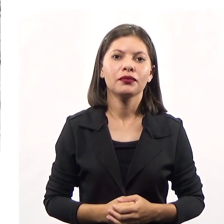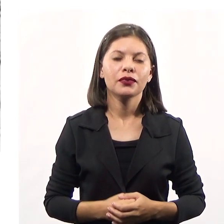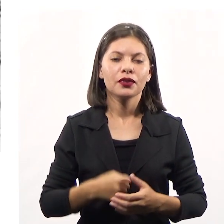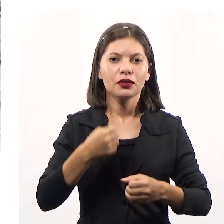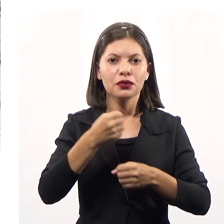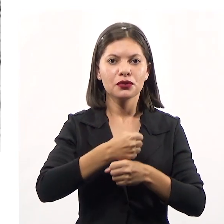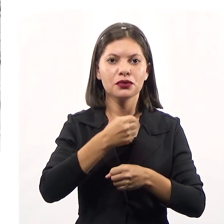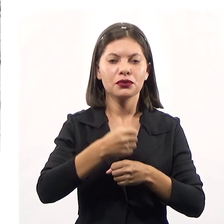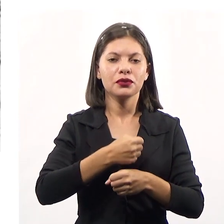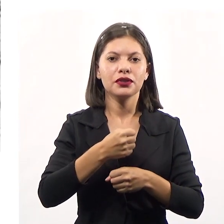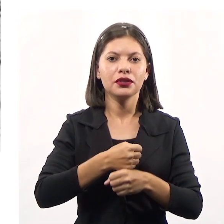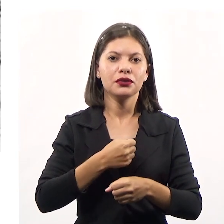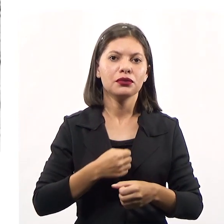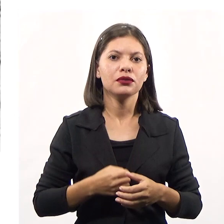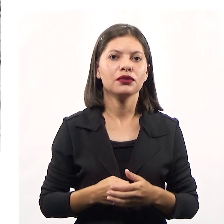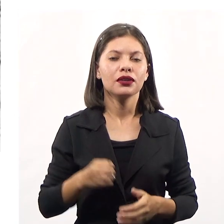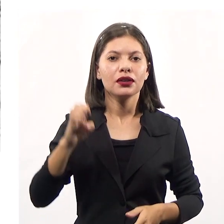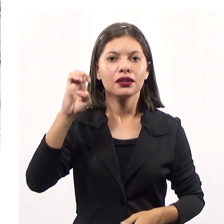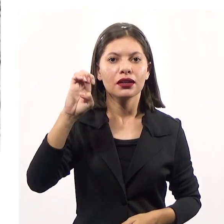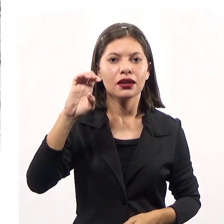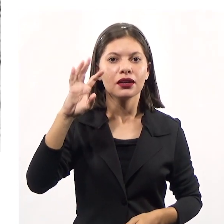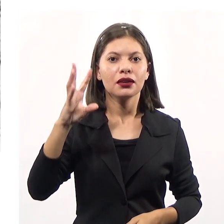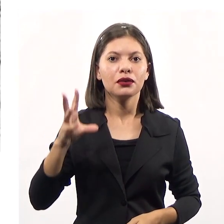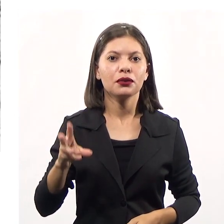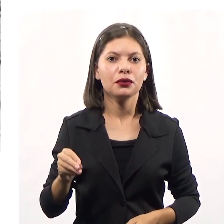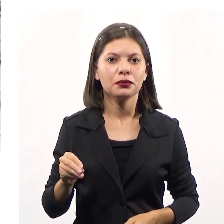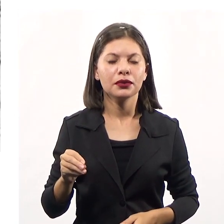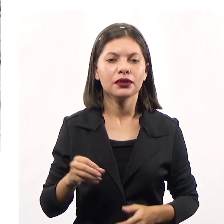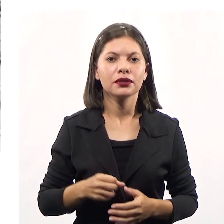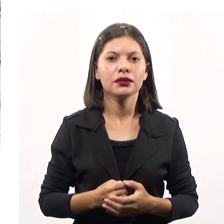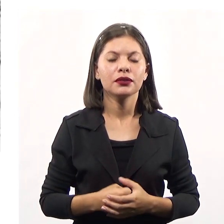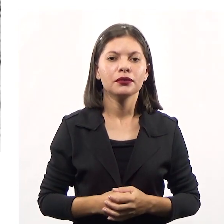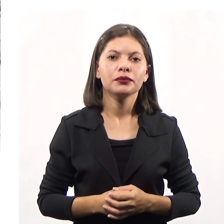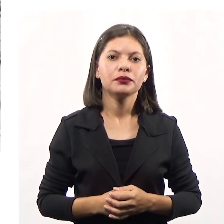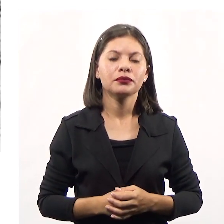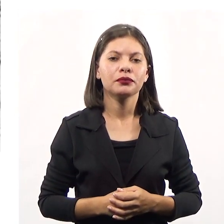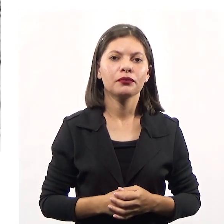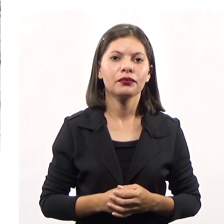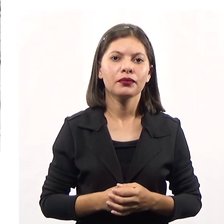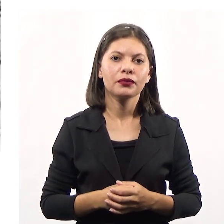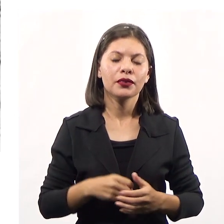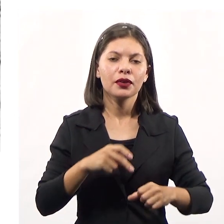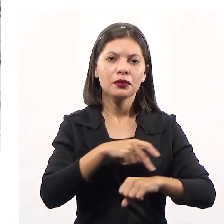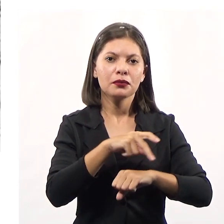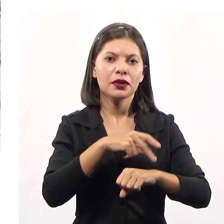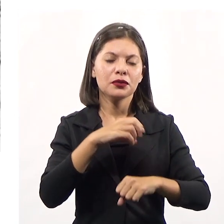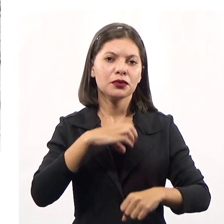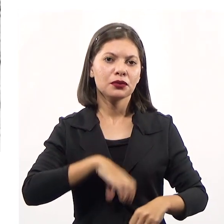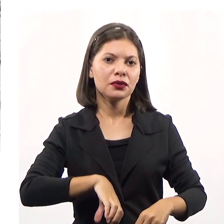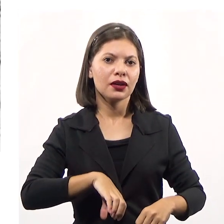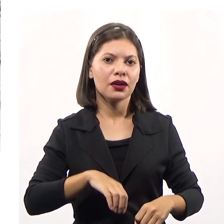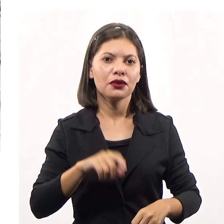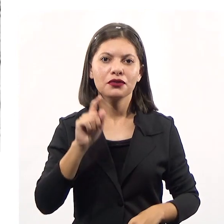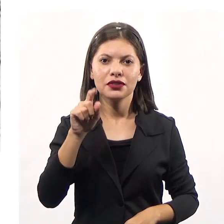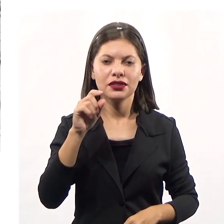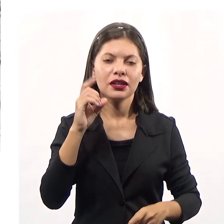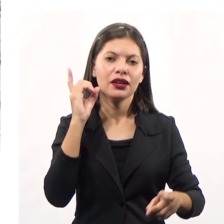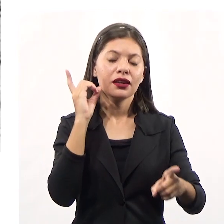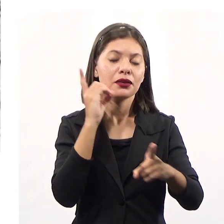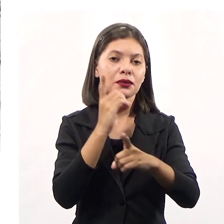foram construídos em toda a Europa, né? Então, qualquer país da Europa, a França, Portugal, a Itália, você